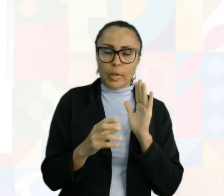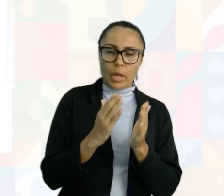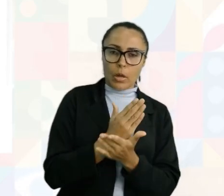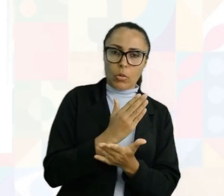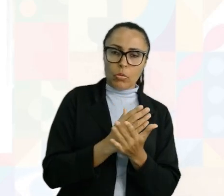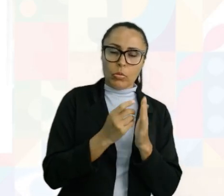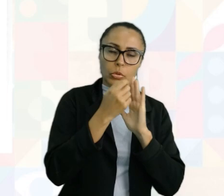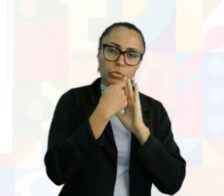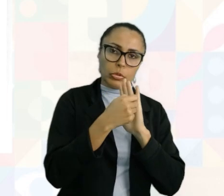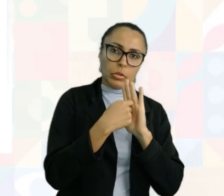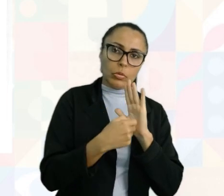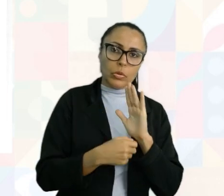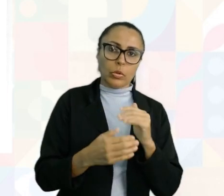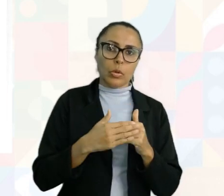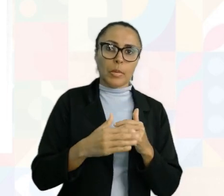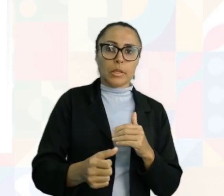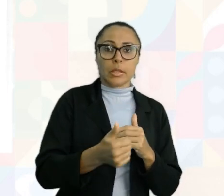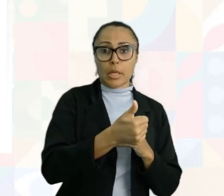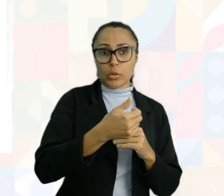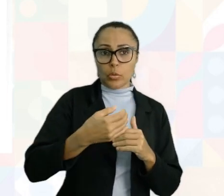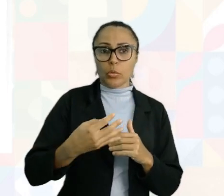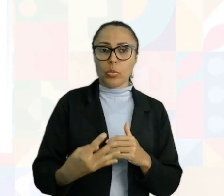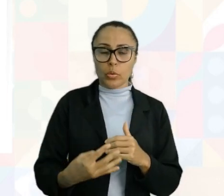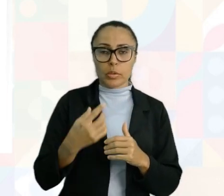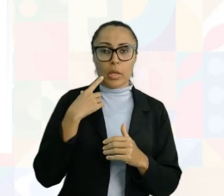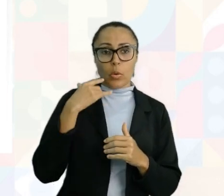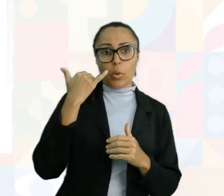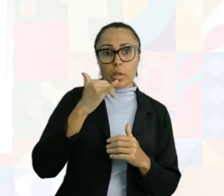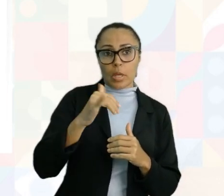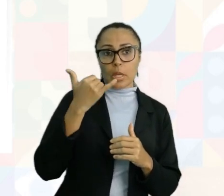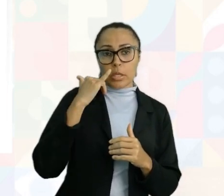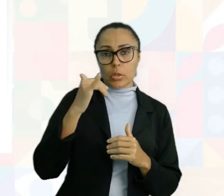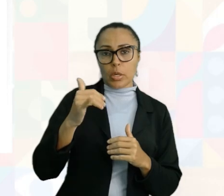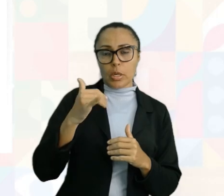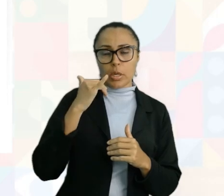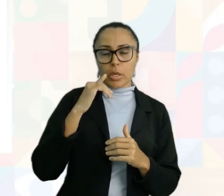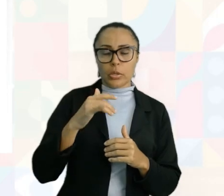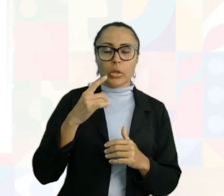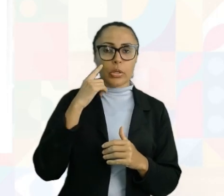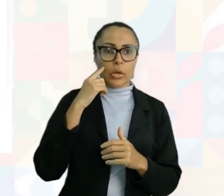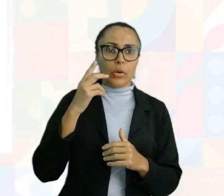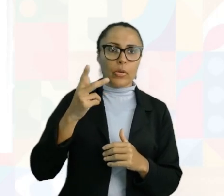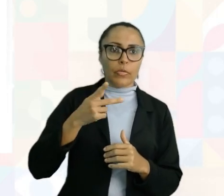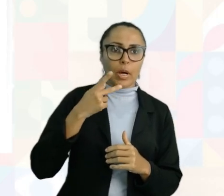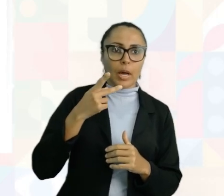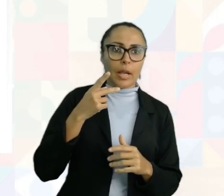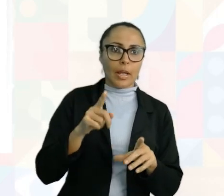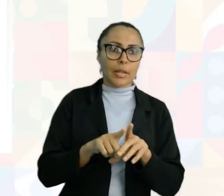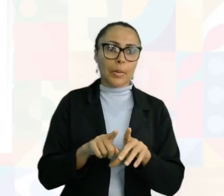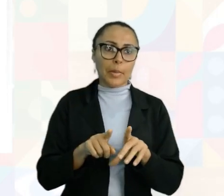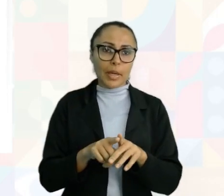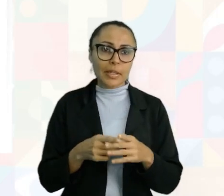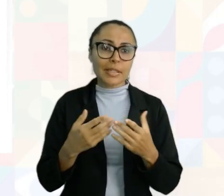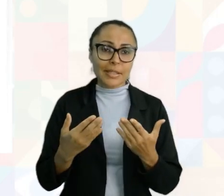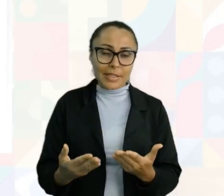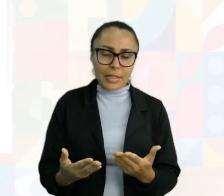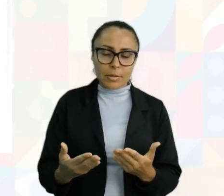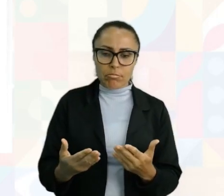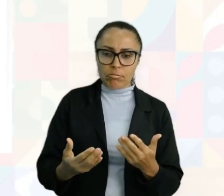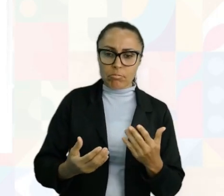autores falam que começa no XIV, os italianos chamam de Quattrocento, depois o Cinquecento, né? E